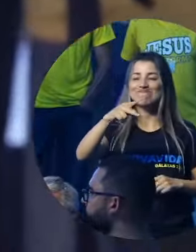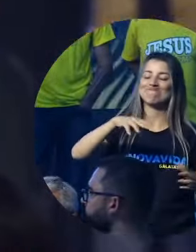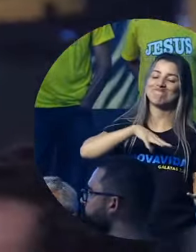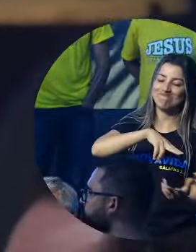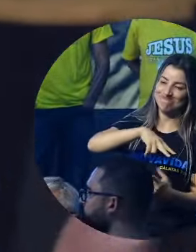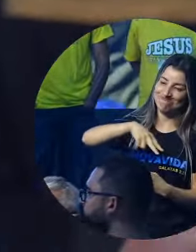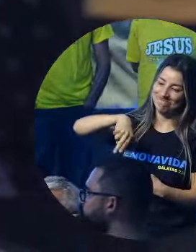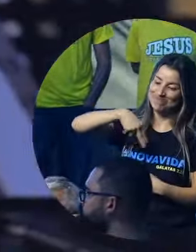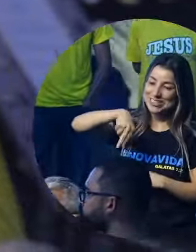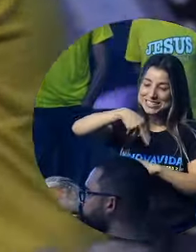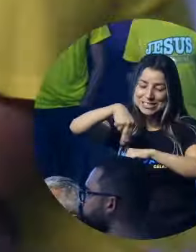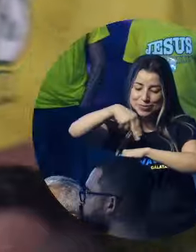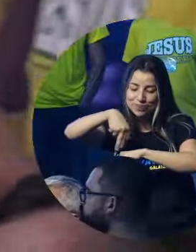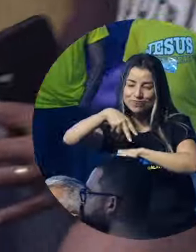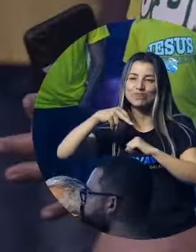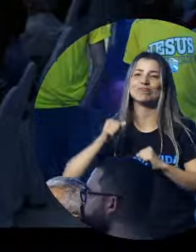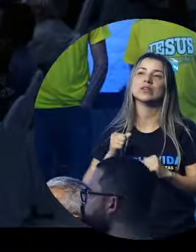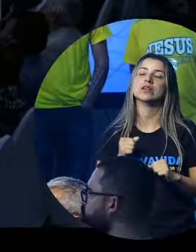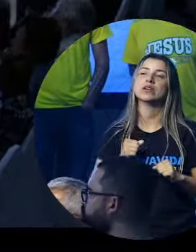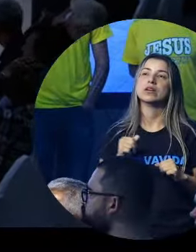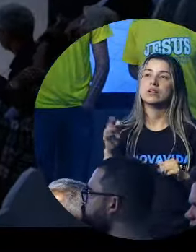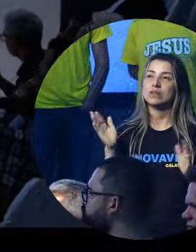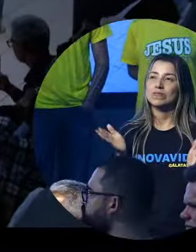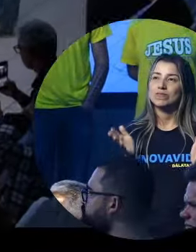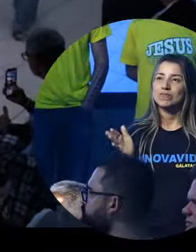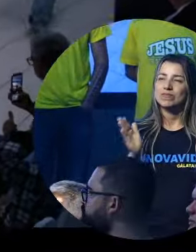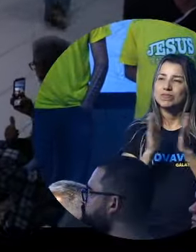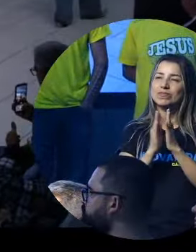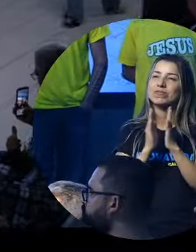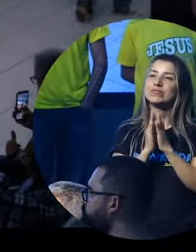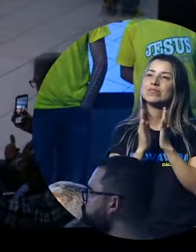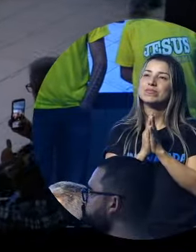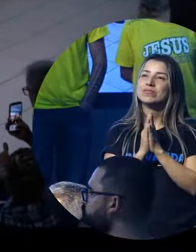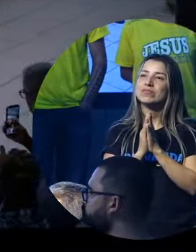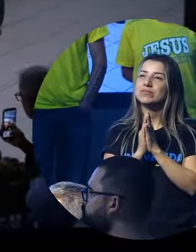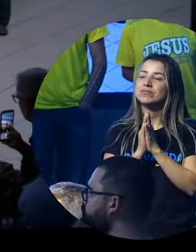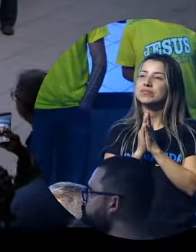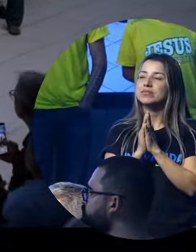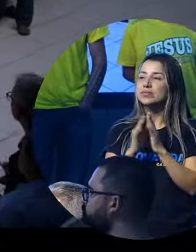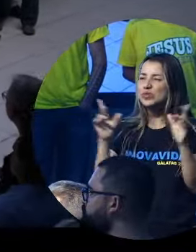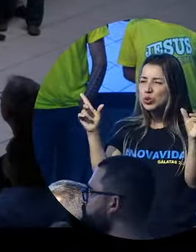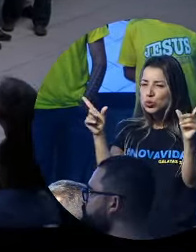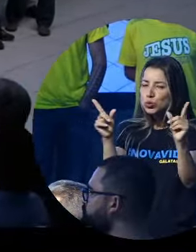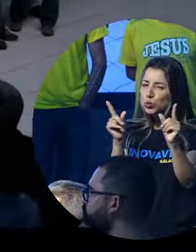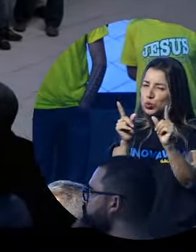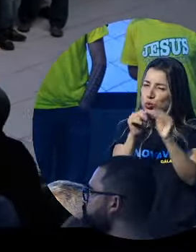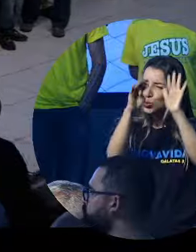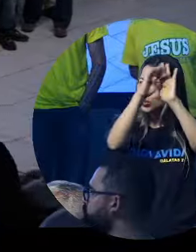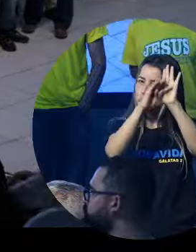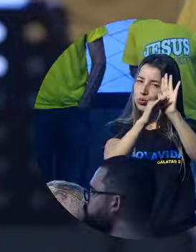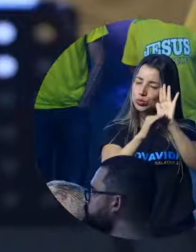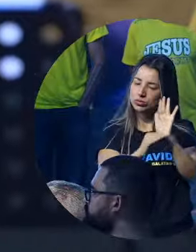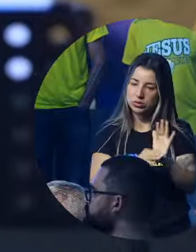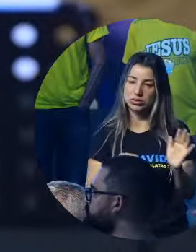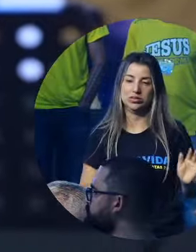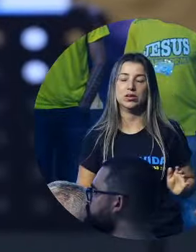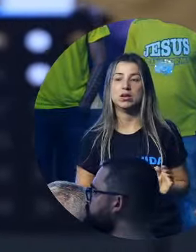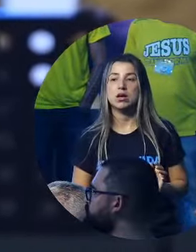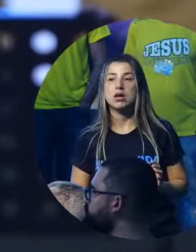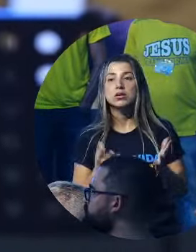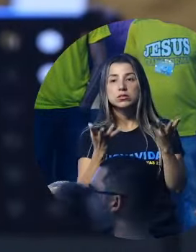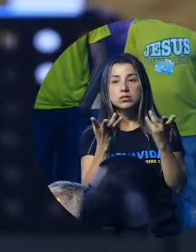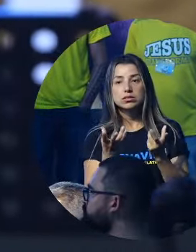nação. Nós vamos orar, irmãos. Nós tivemos que encurtar um pouquinho nossa programação, mas nós teríamos